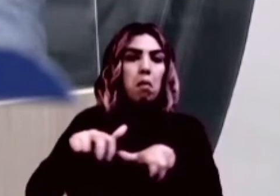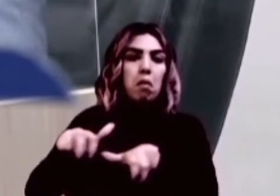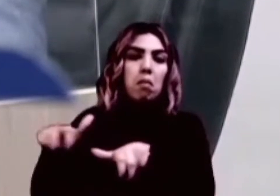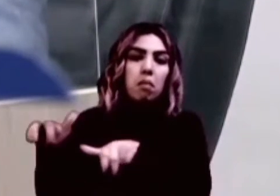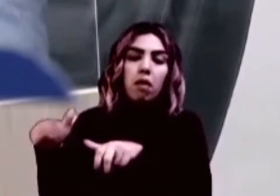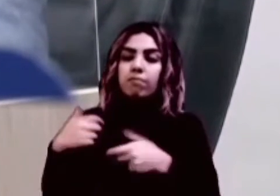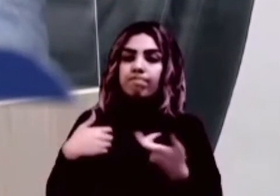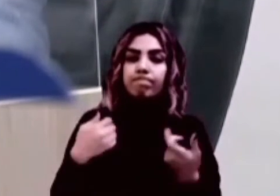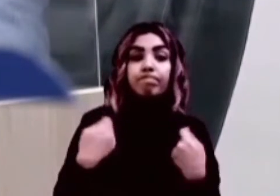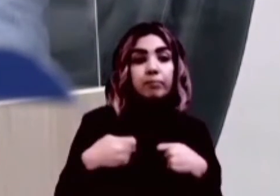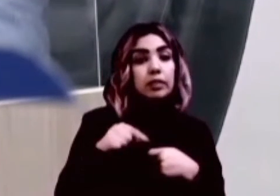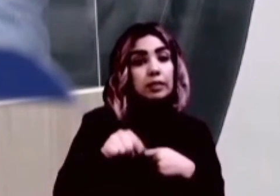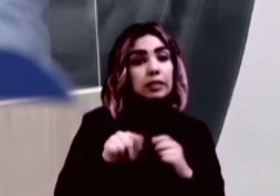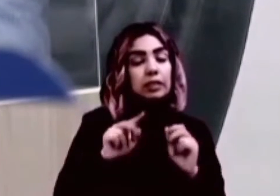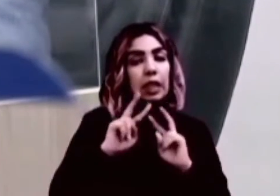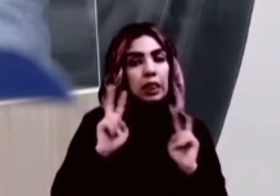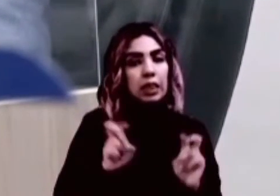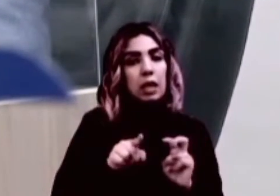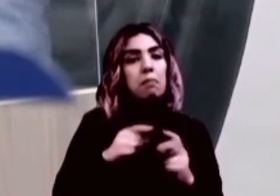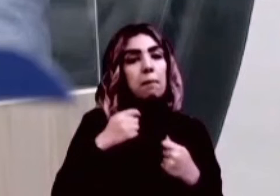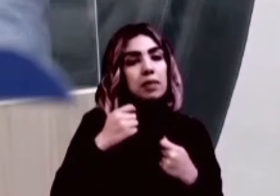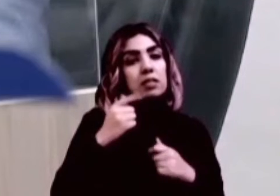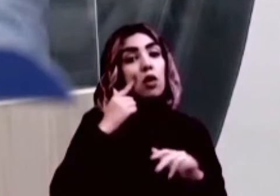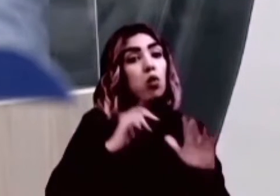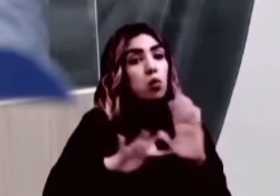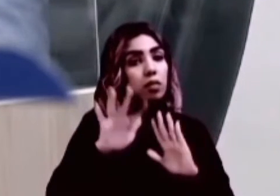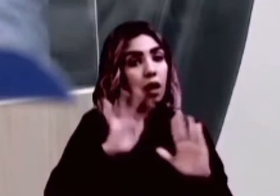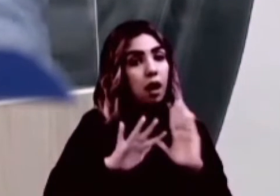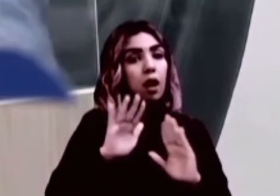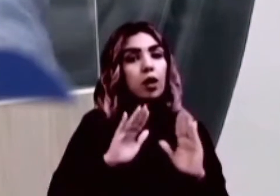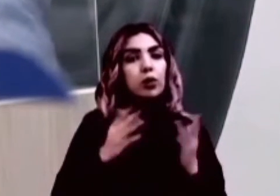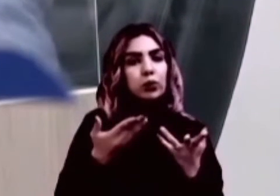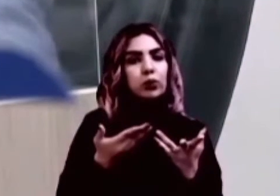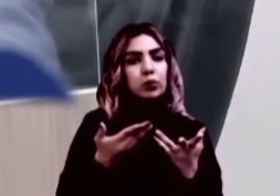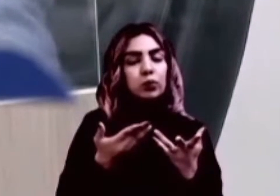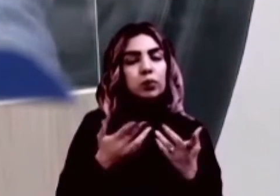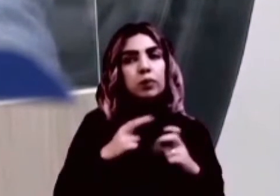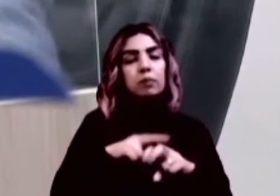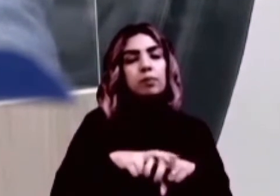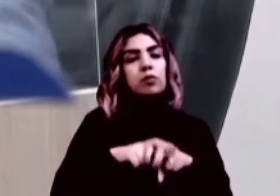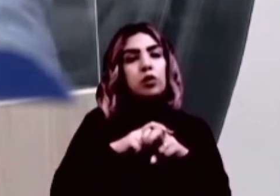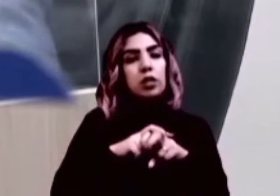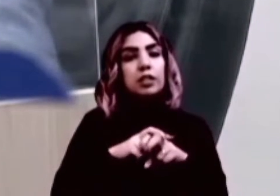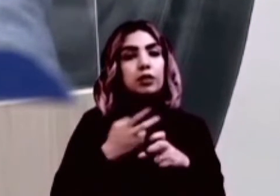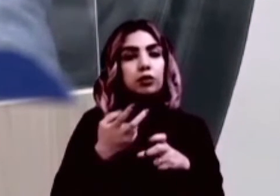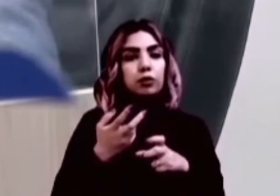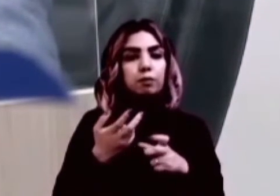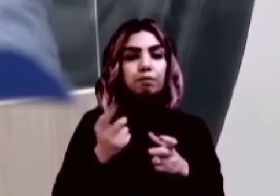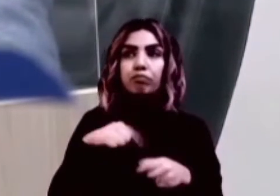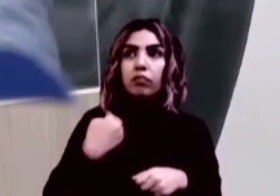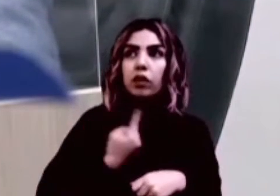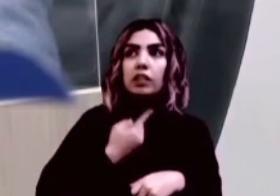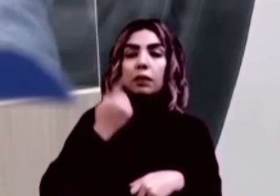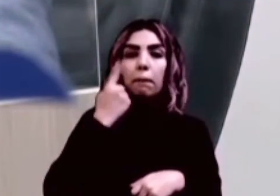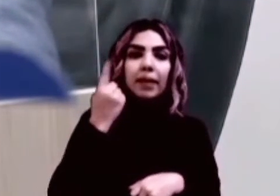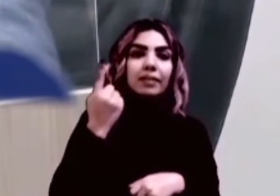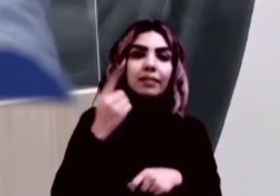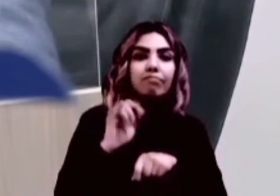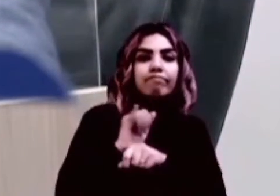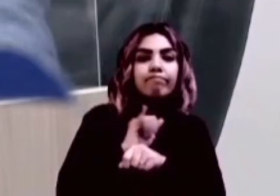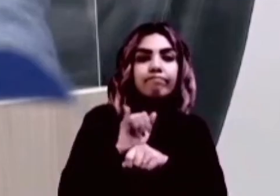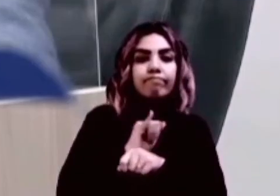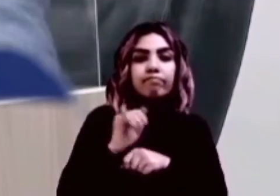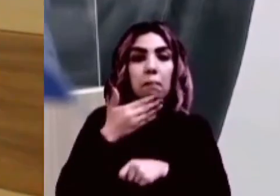aí com muito cuidado, cautela, né? E aí a gente ofereceu o que a gente tem de melhor para cuidar